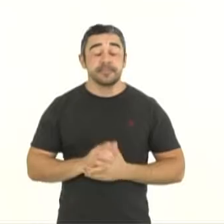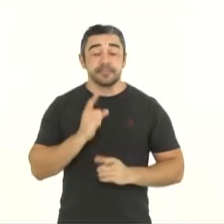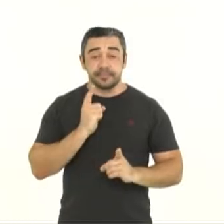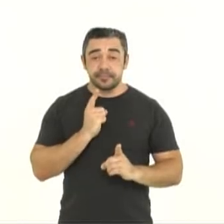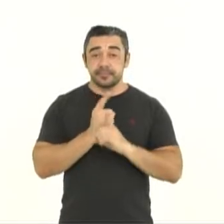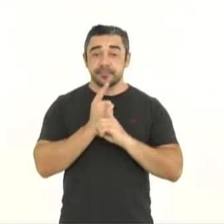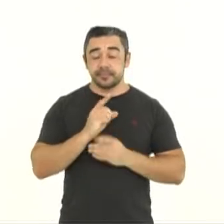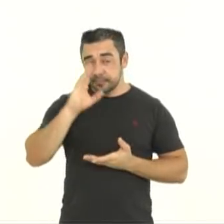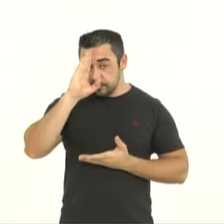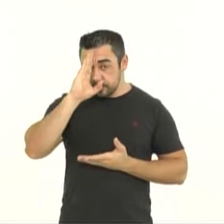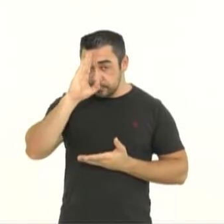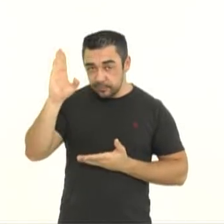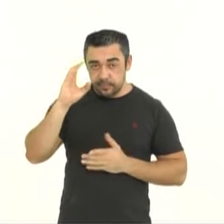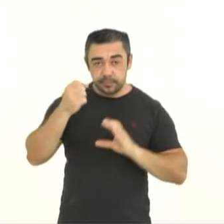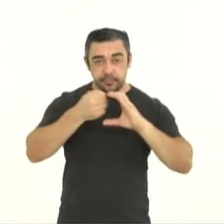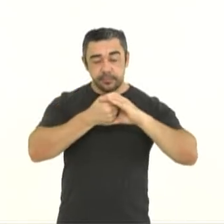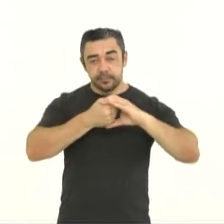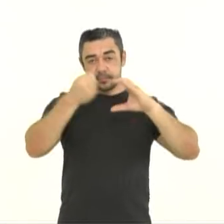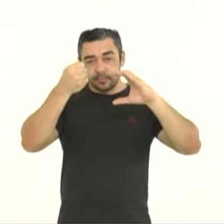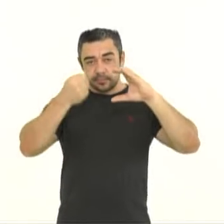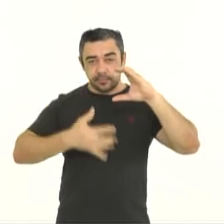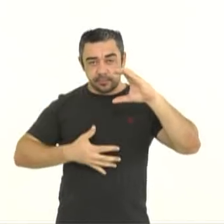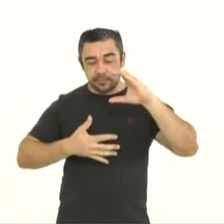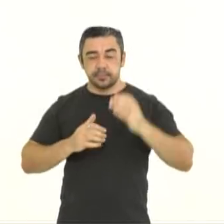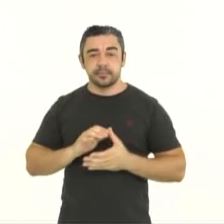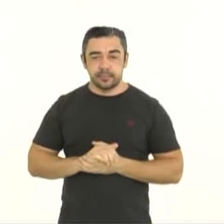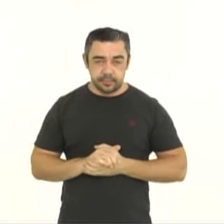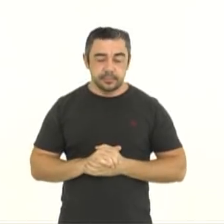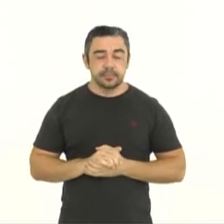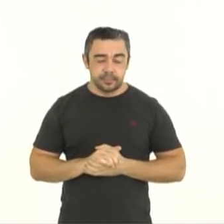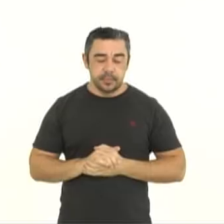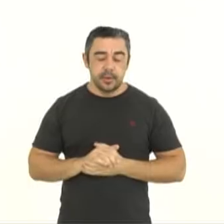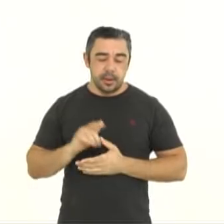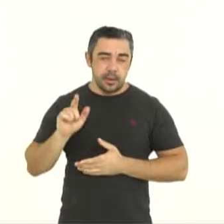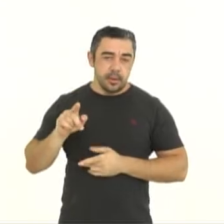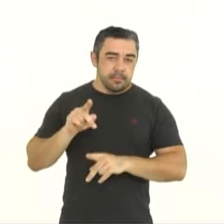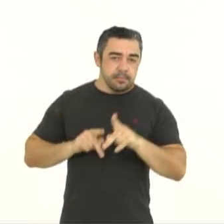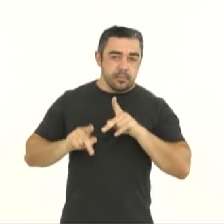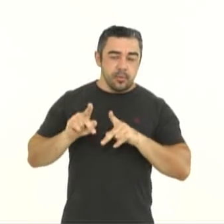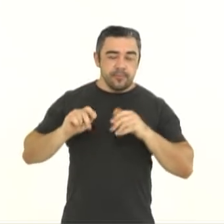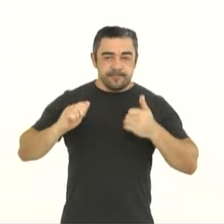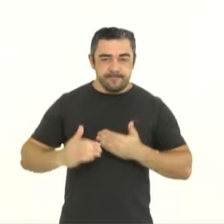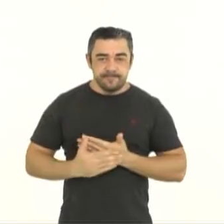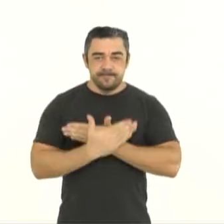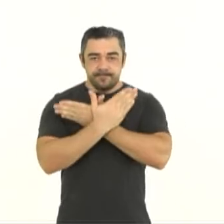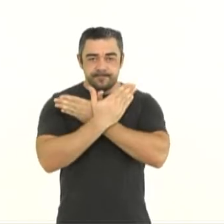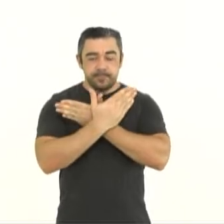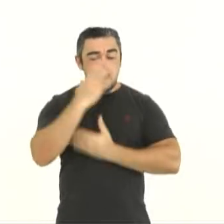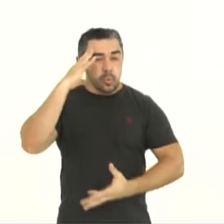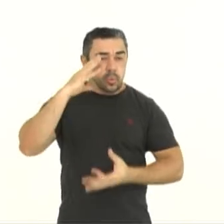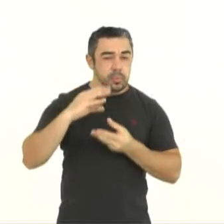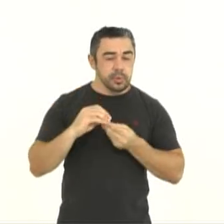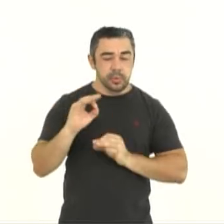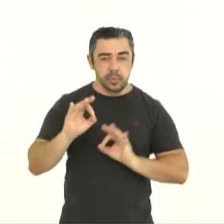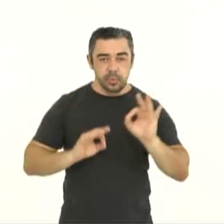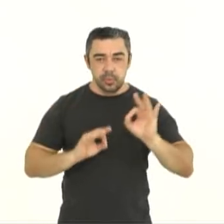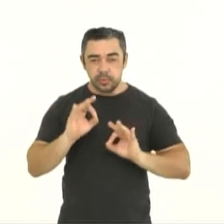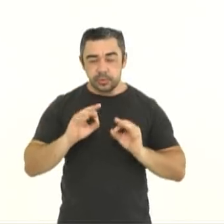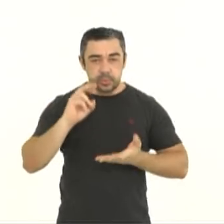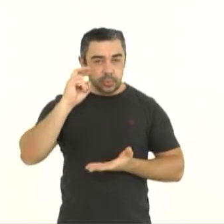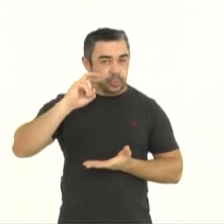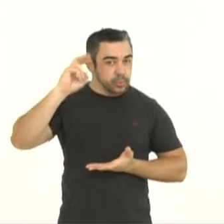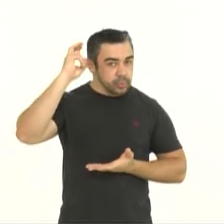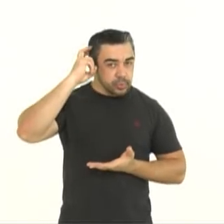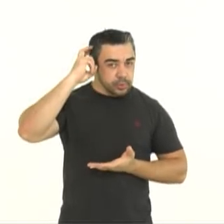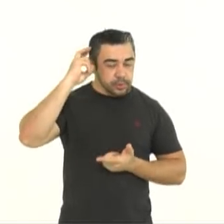as principais características da civilização asteca, compreender a organização